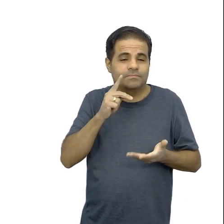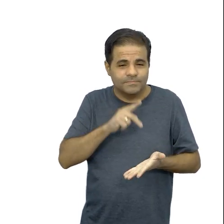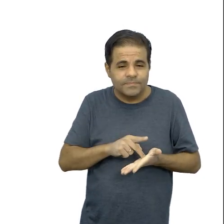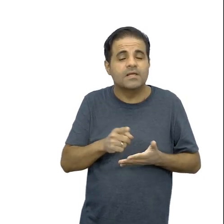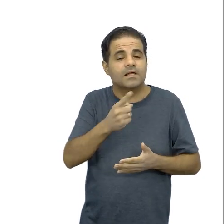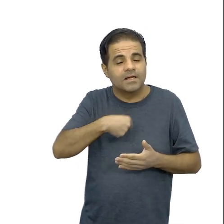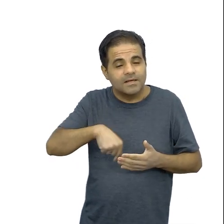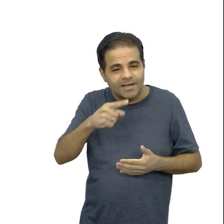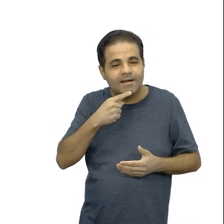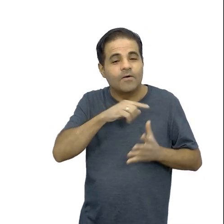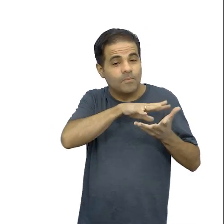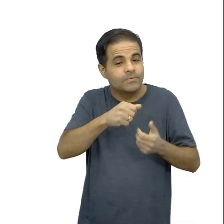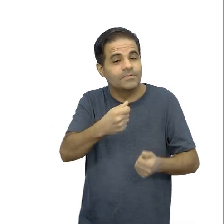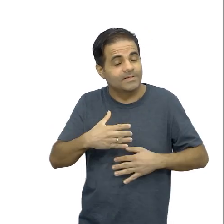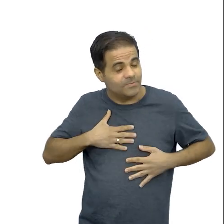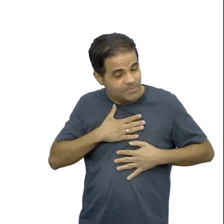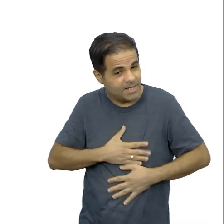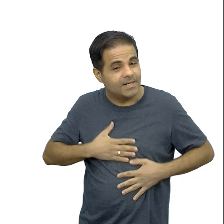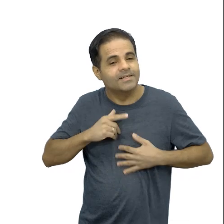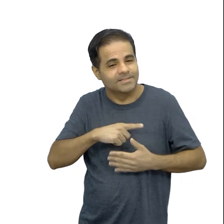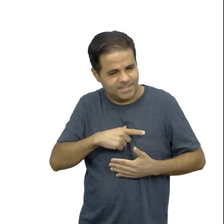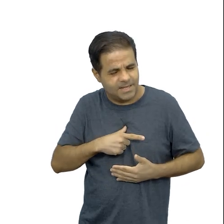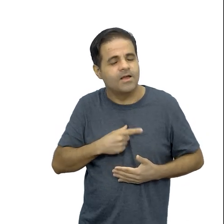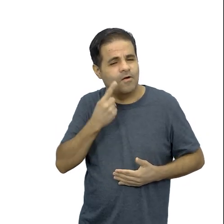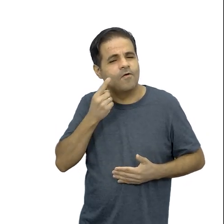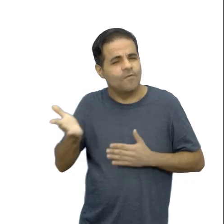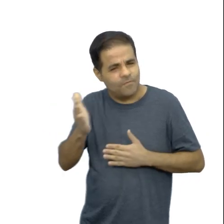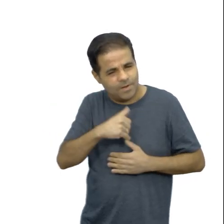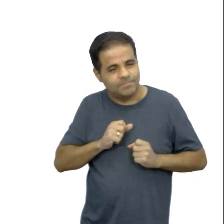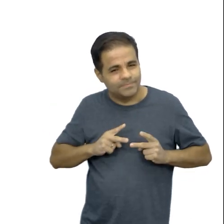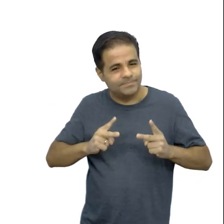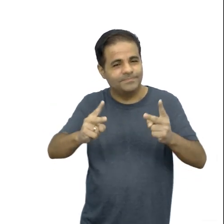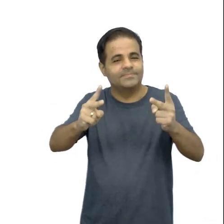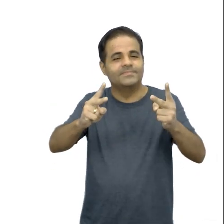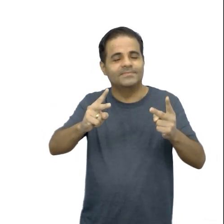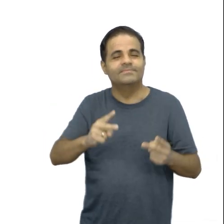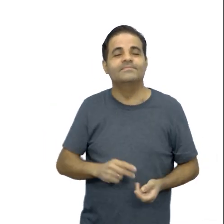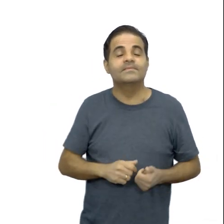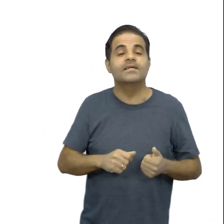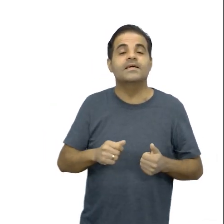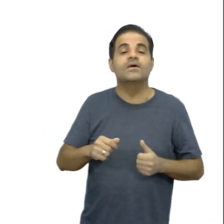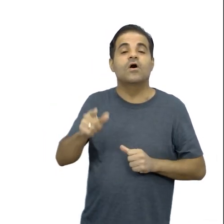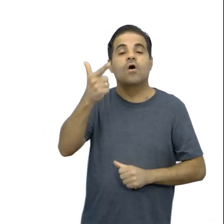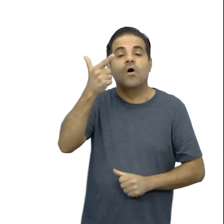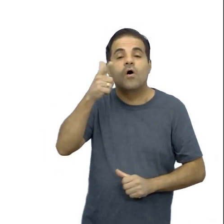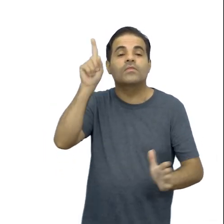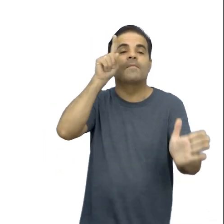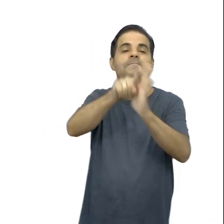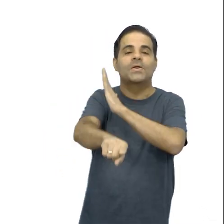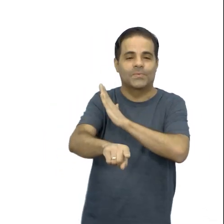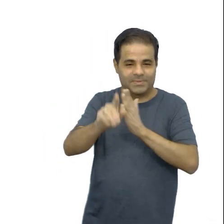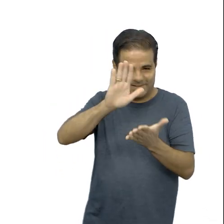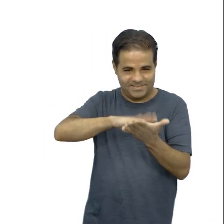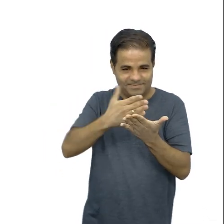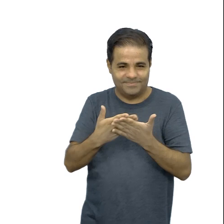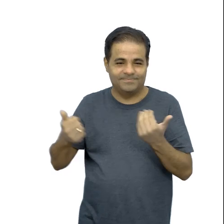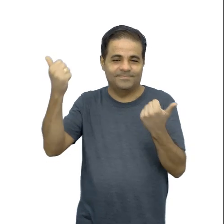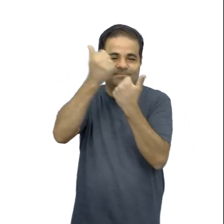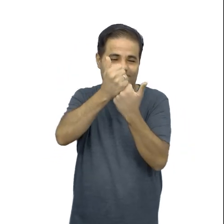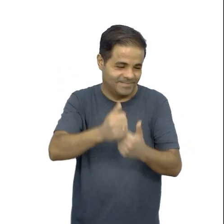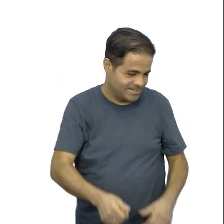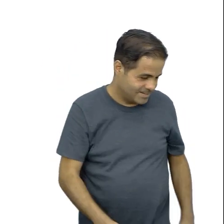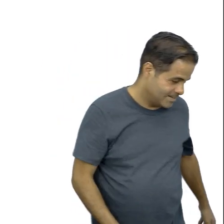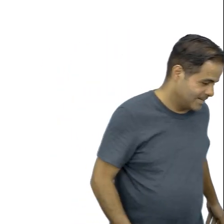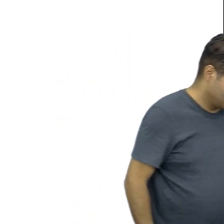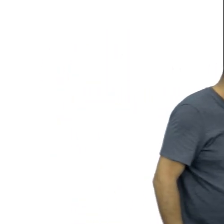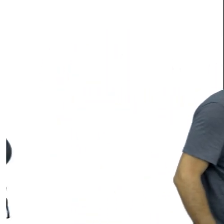Nem sei se é o mundo que nós gostaríamos de ter. Então, vamos tocar aqui o barco. Pessoal, próxima pergunta. Os estudantes conseguem investigar